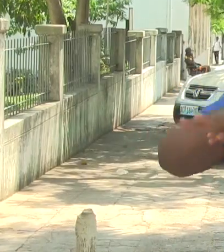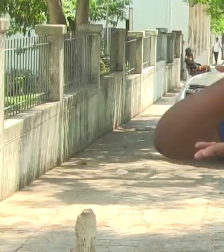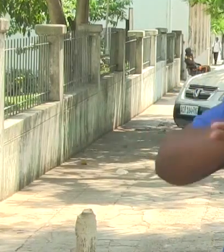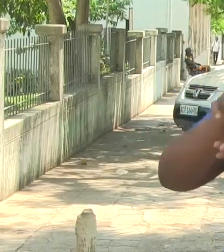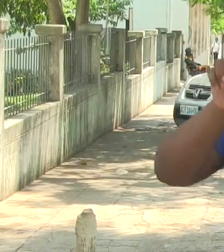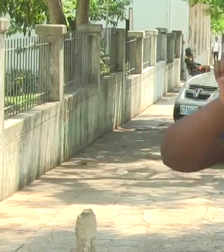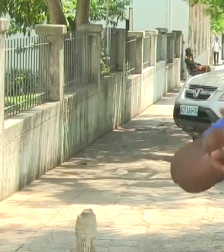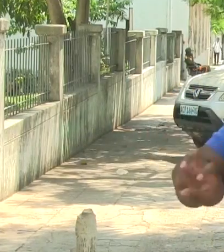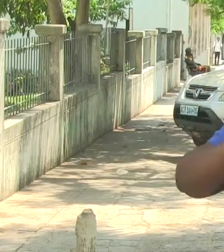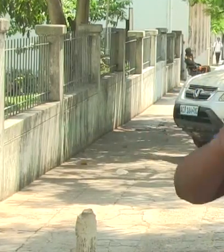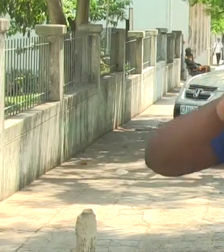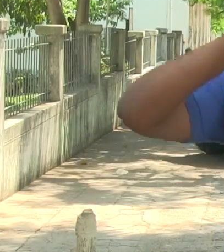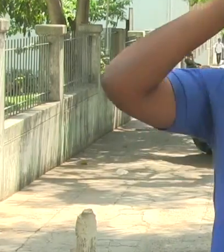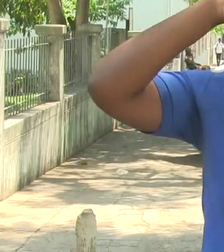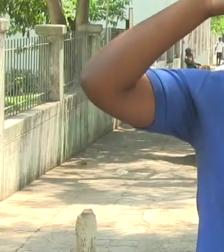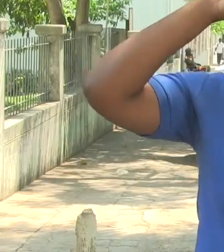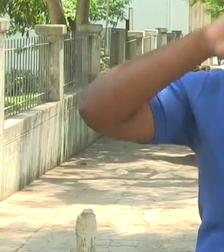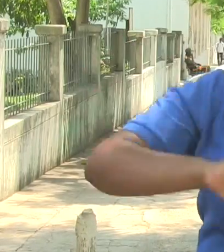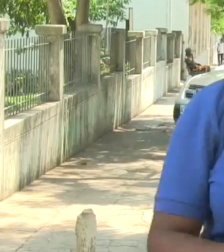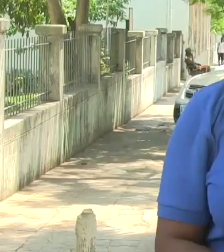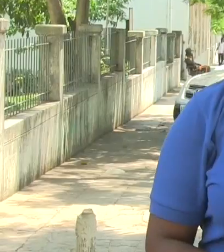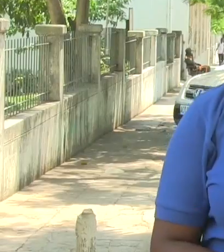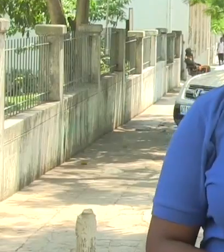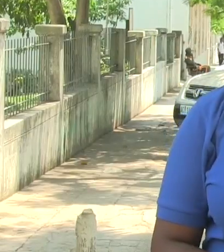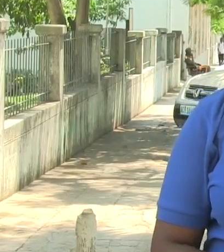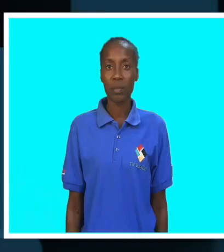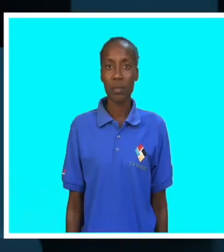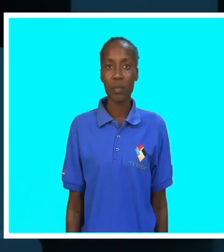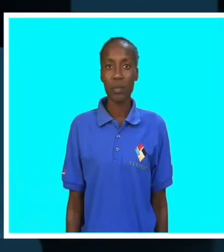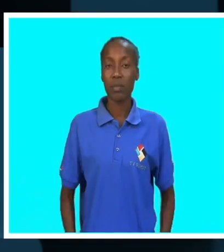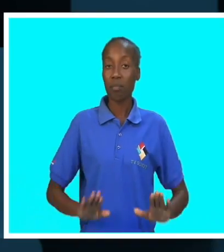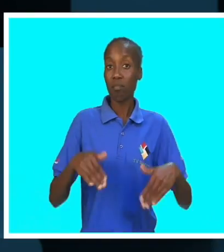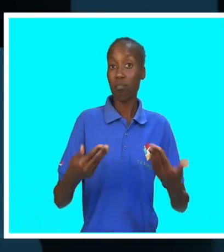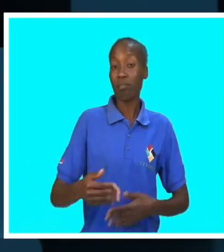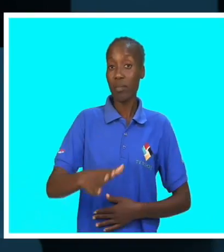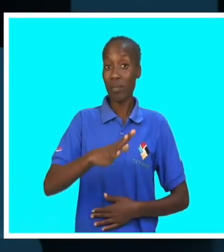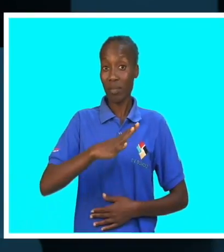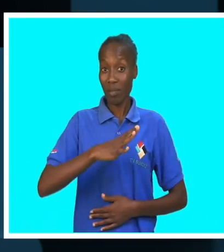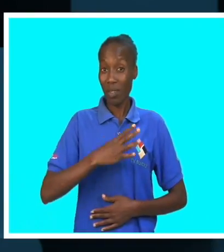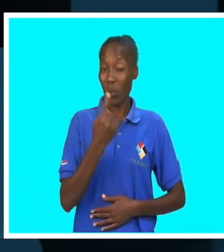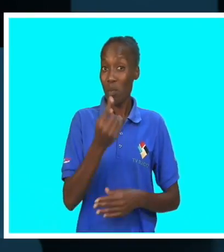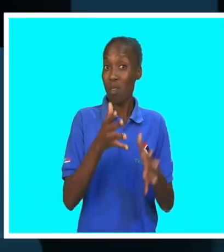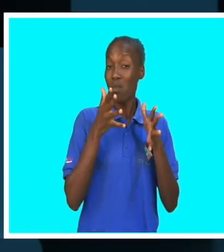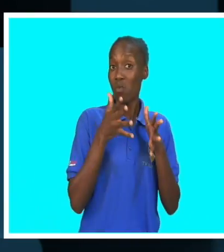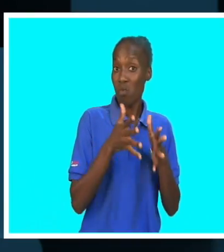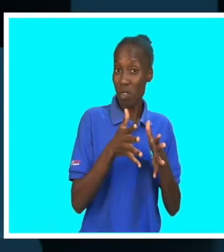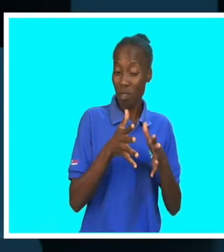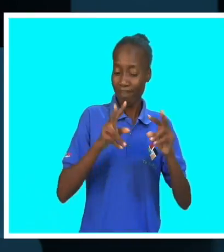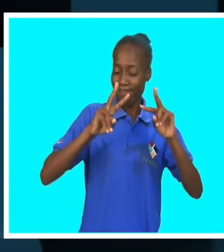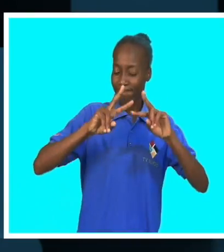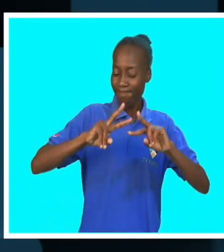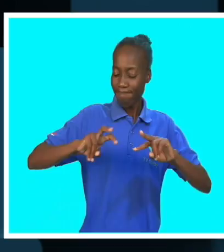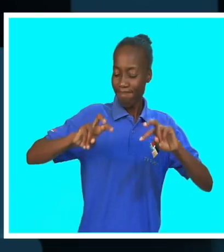seu tratamento. Por isso, aconselha-se a fazer o rastreio a tempo. Temos uma forma de